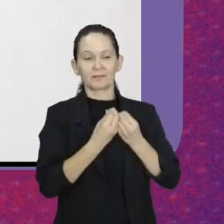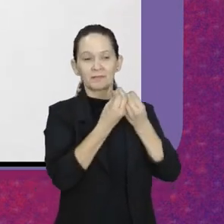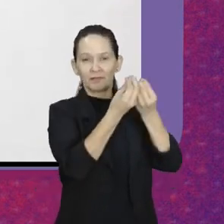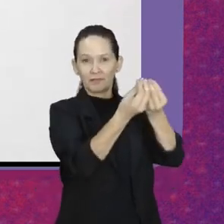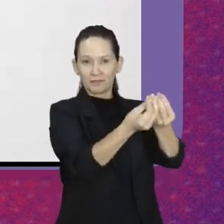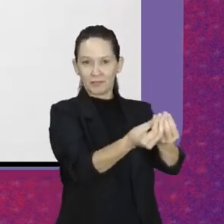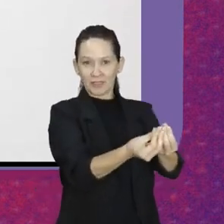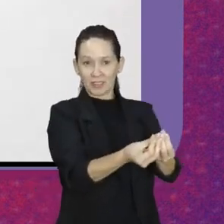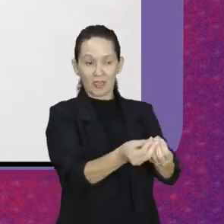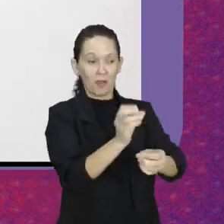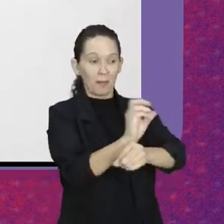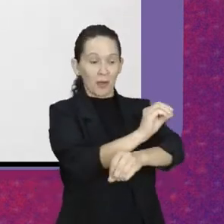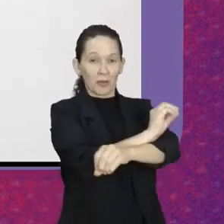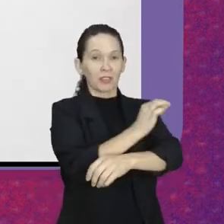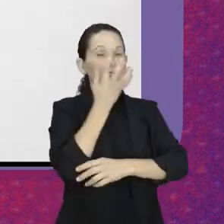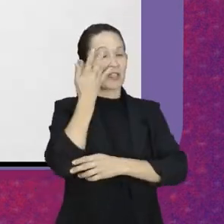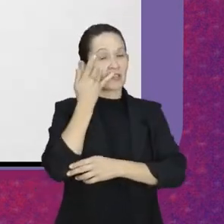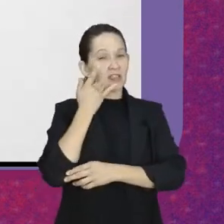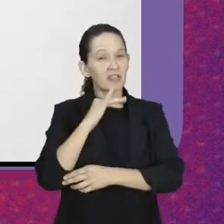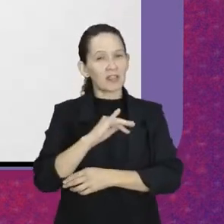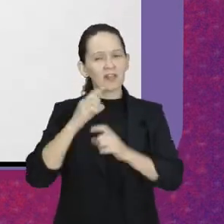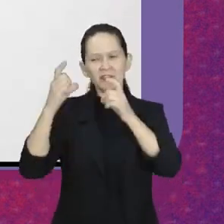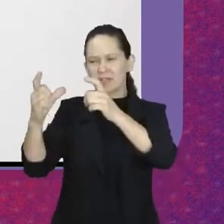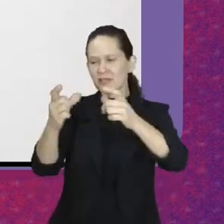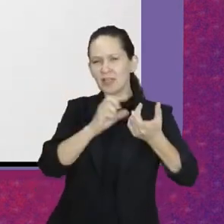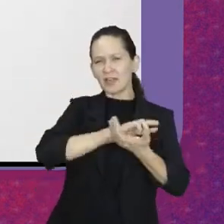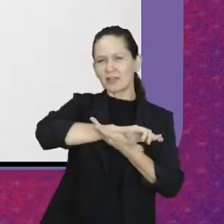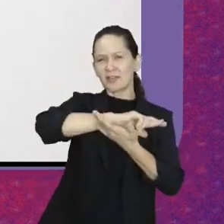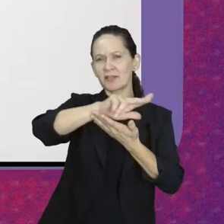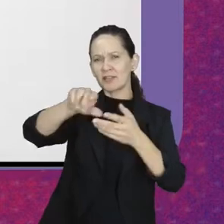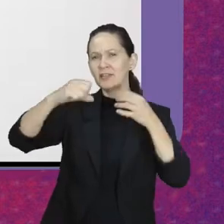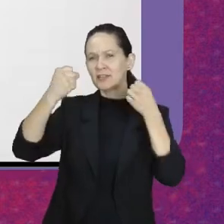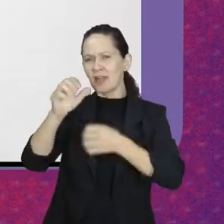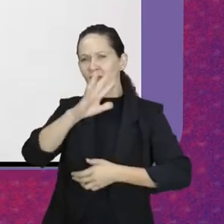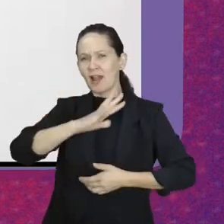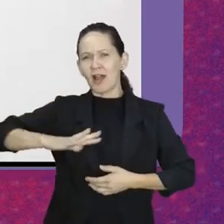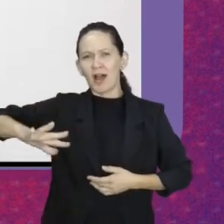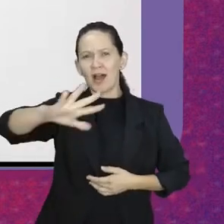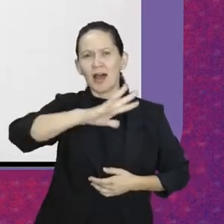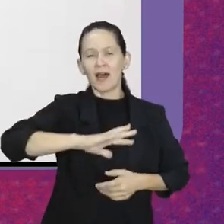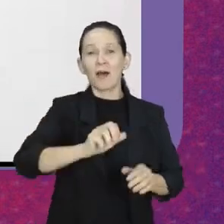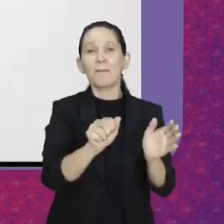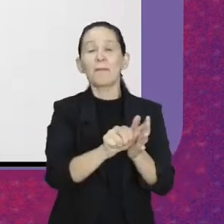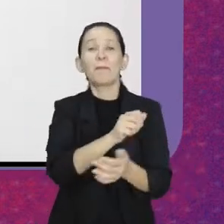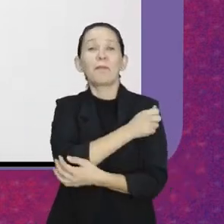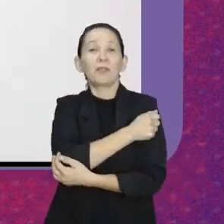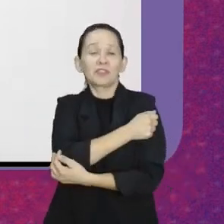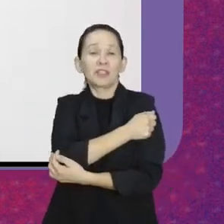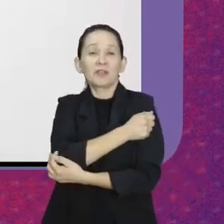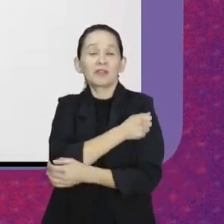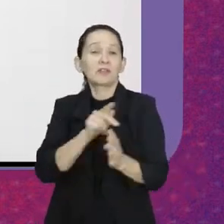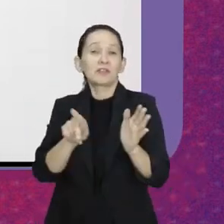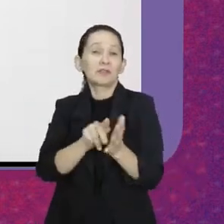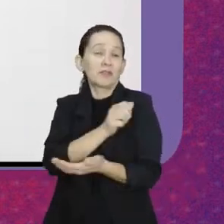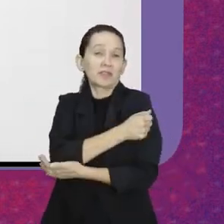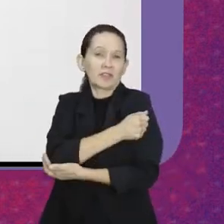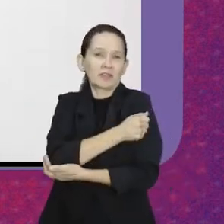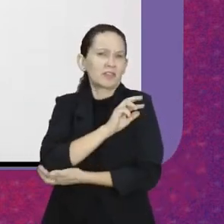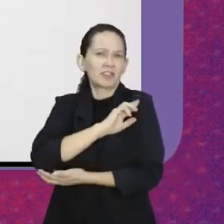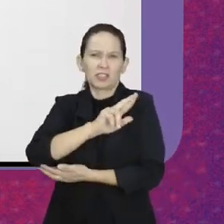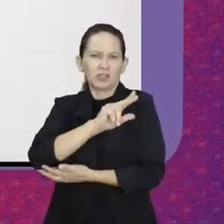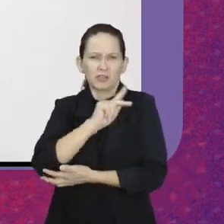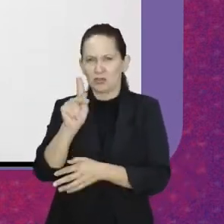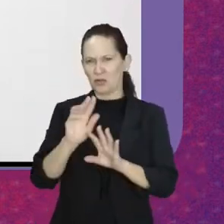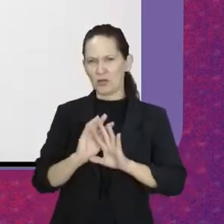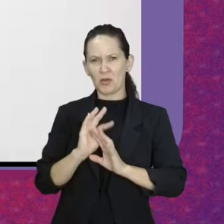para ter creche nos diversos lugares e diversos segmentos, até para as estudantes, não só para, como disse bem a